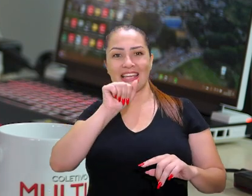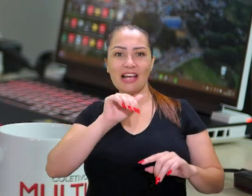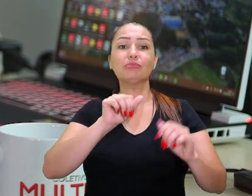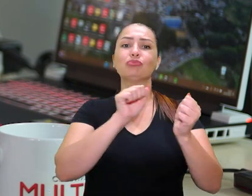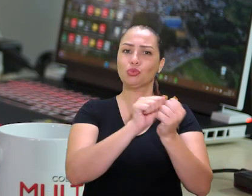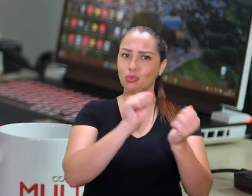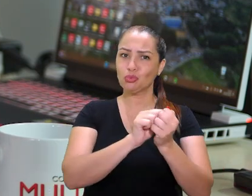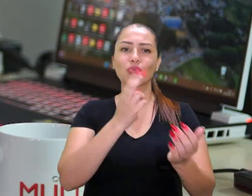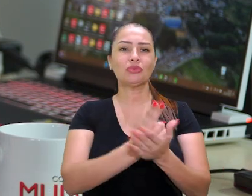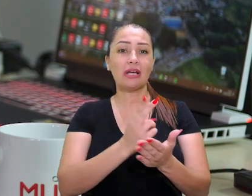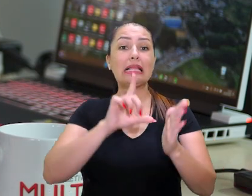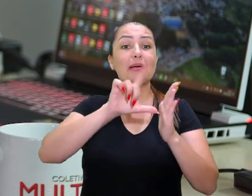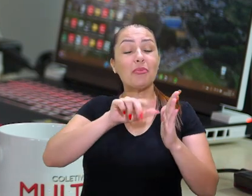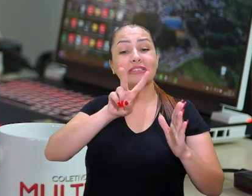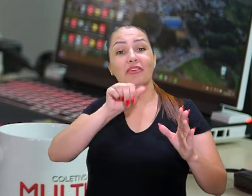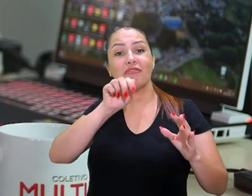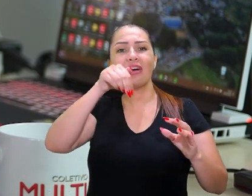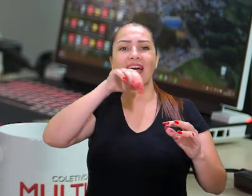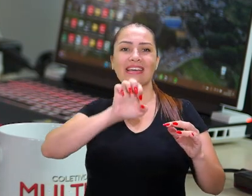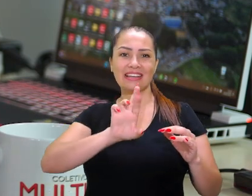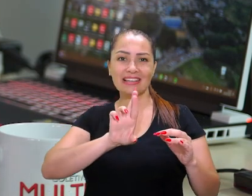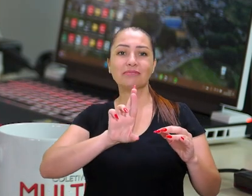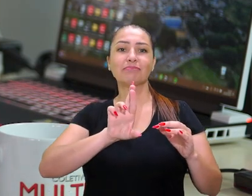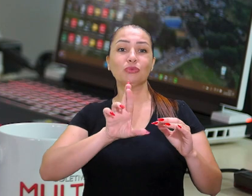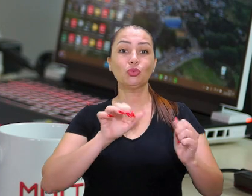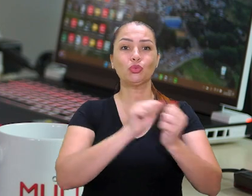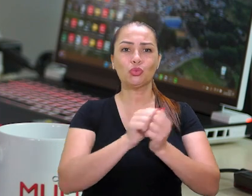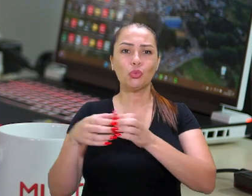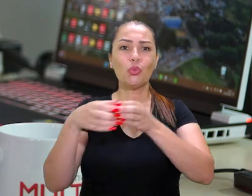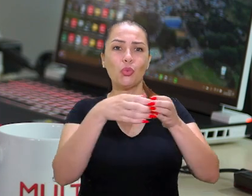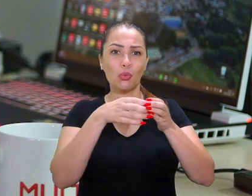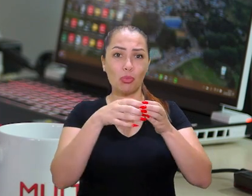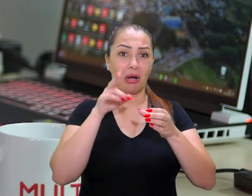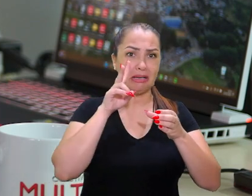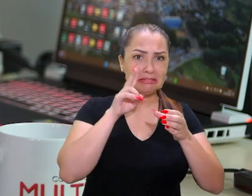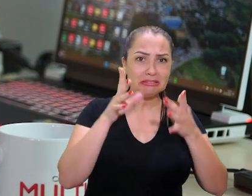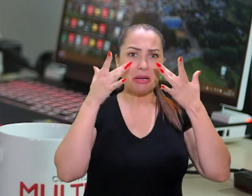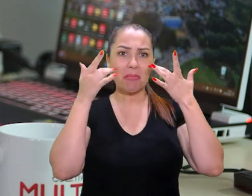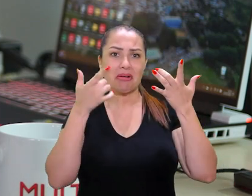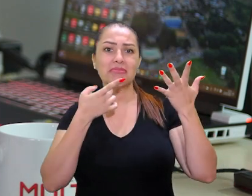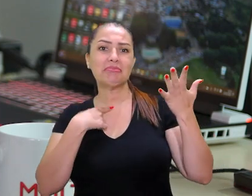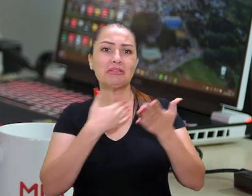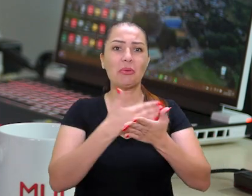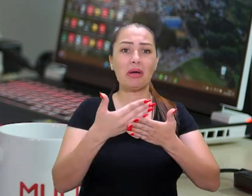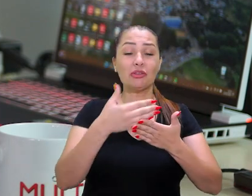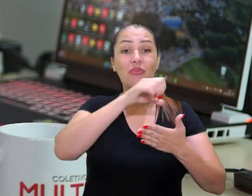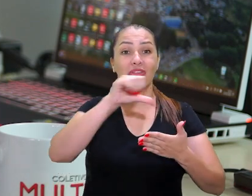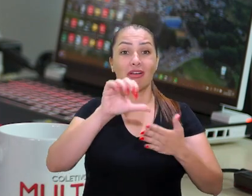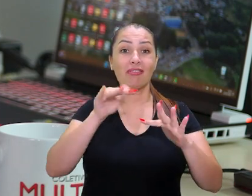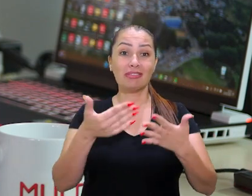depois, o Wagner se une ao grupo, né, a partir desse momento em que o Wagner assiste o espetáculo, ele se une ao grupo. Em 99, o Wagner já